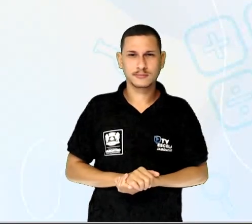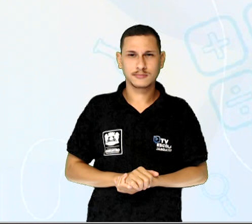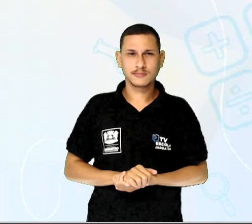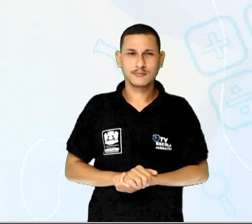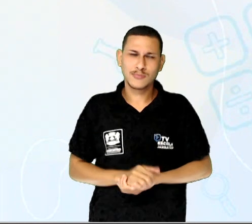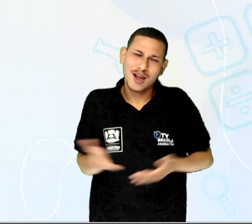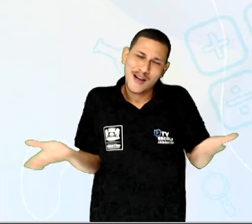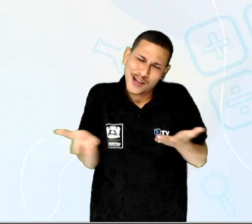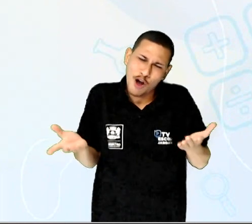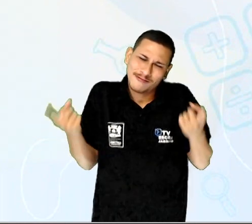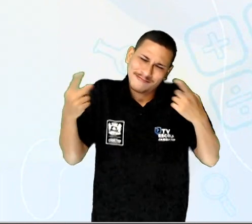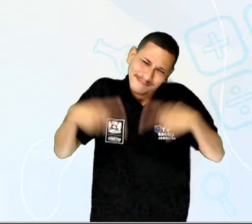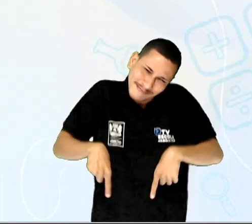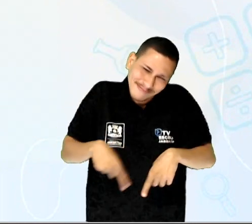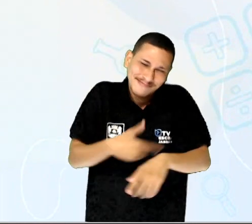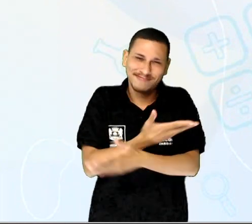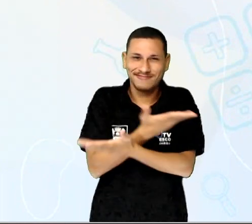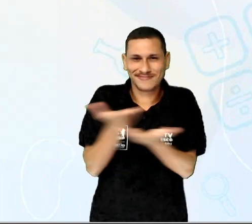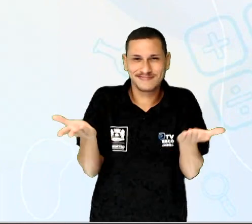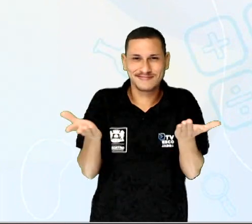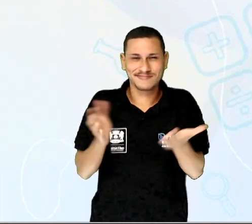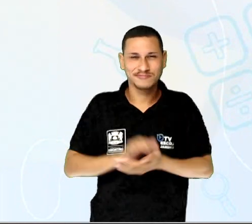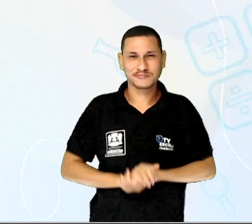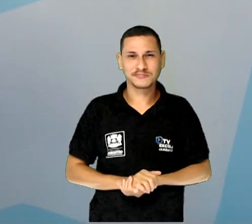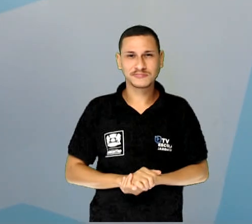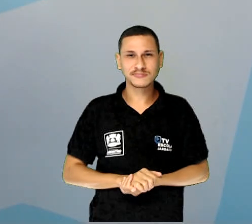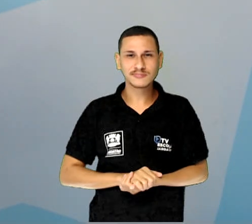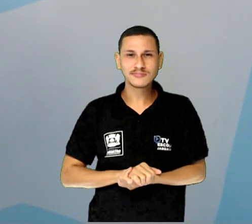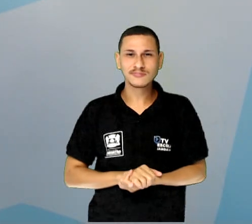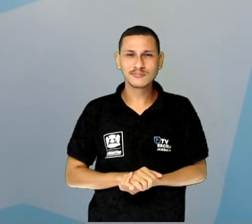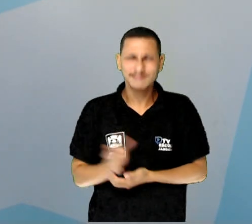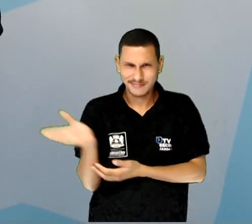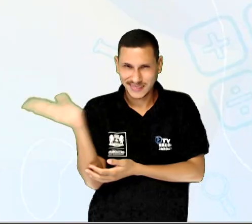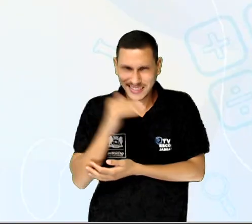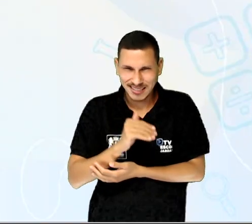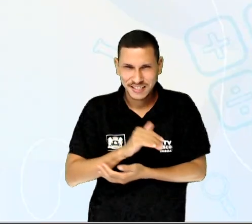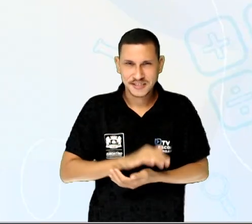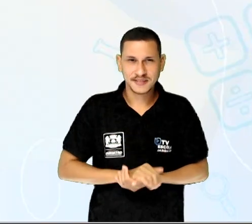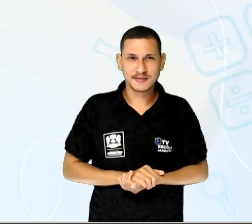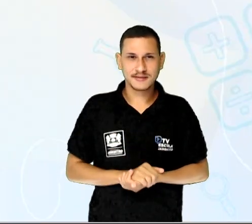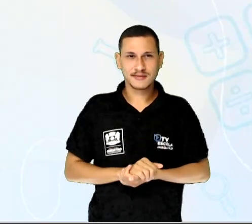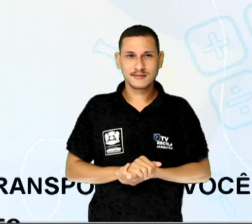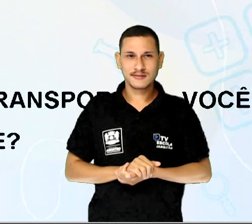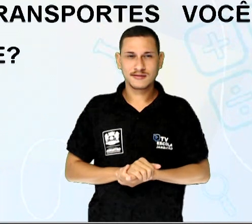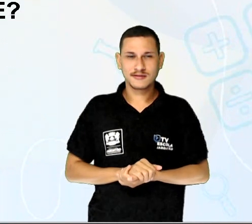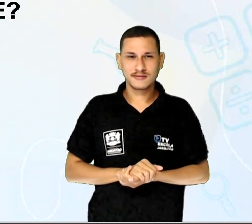E hoje eu vou deixar um desafio para você. Vamos lá?